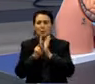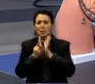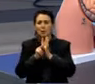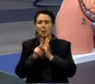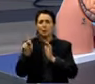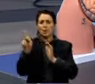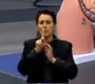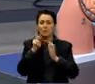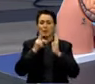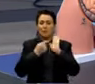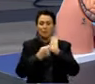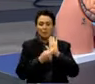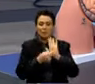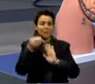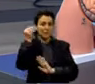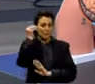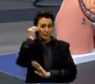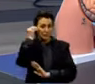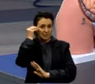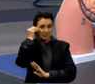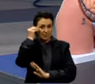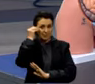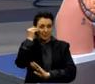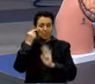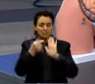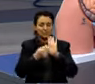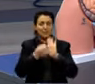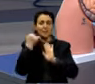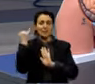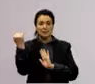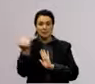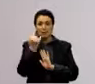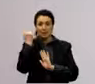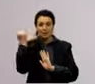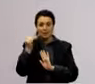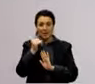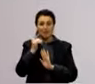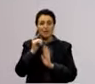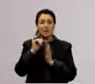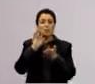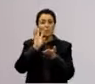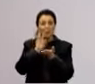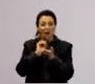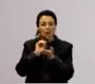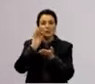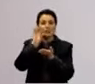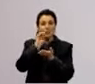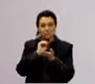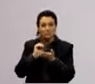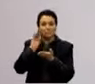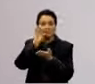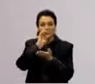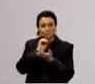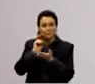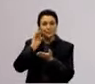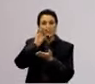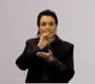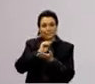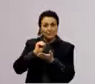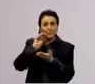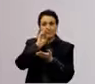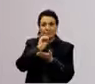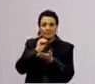experimento para mostrar para vocês a importância da mastigação, já bem de início, né, da digestão